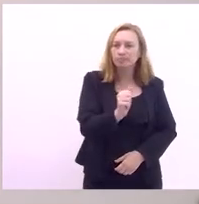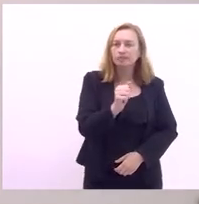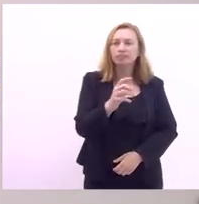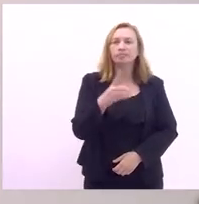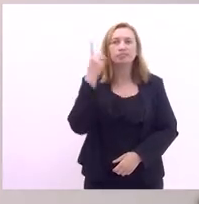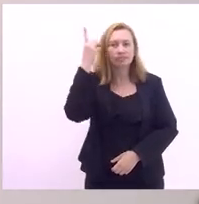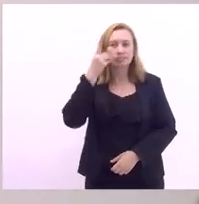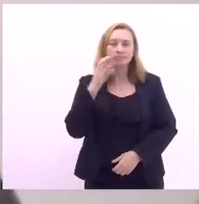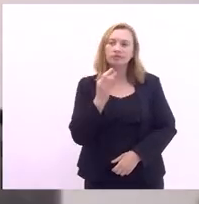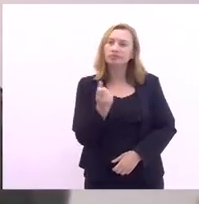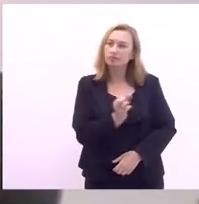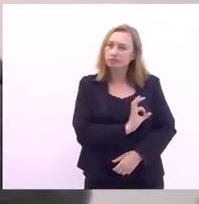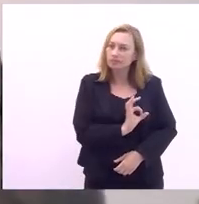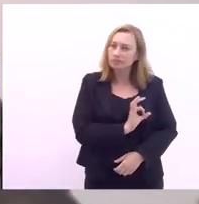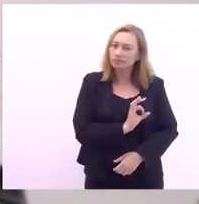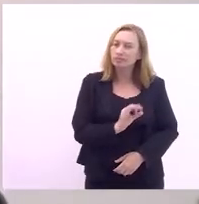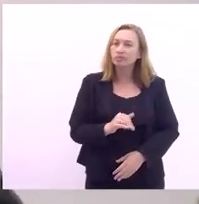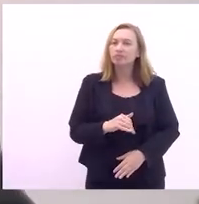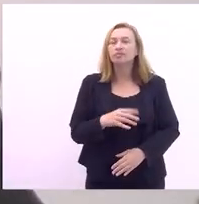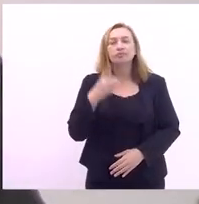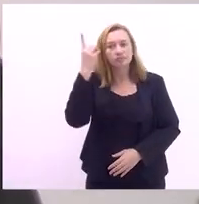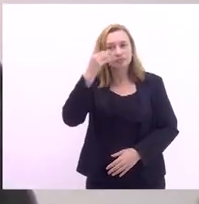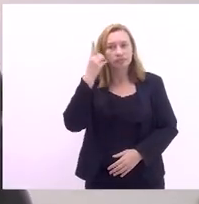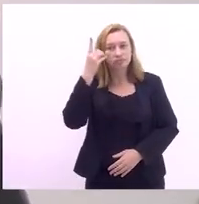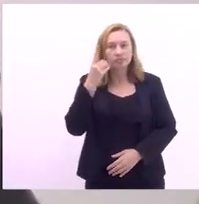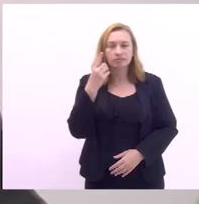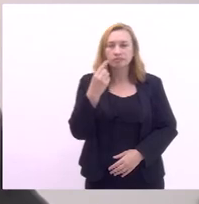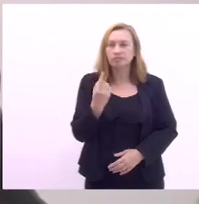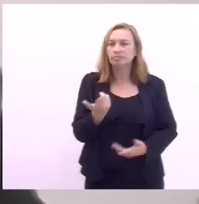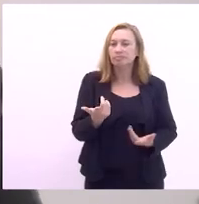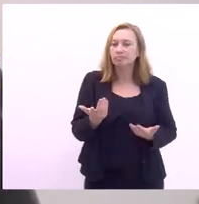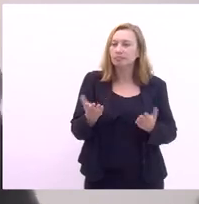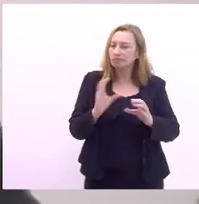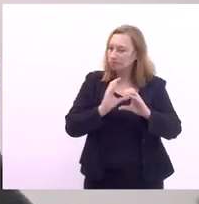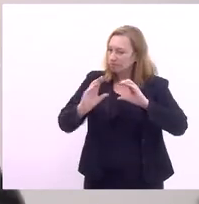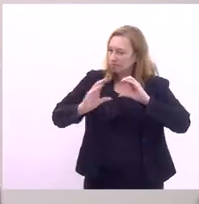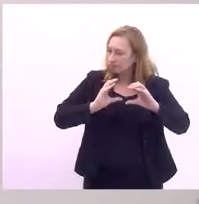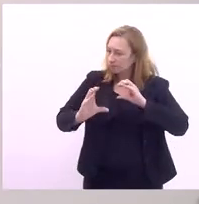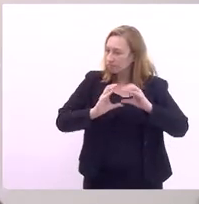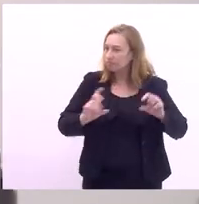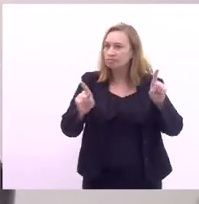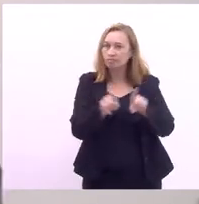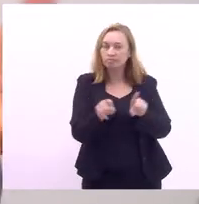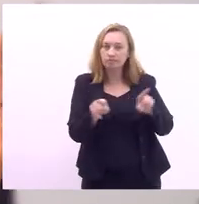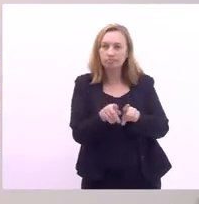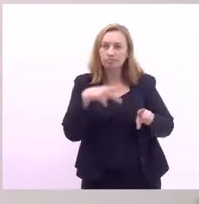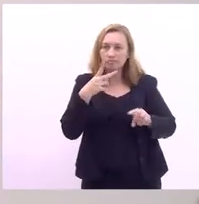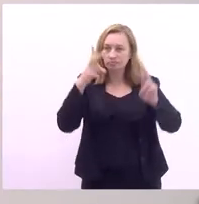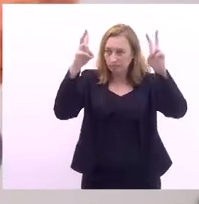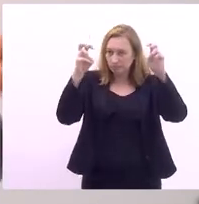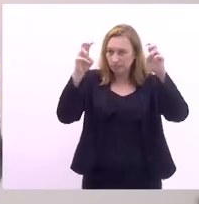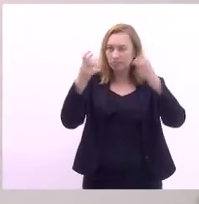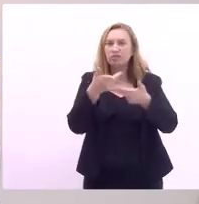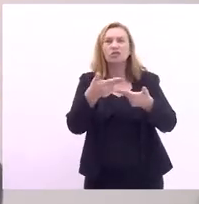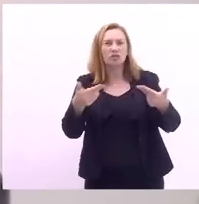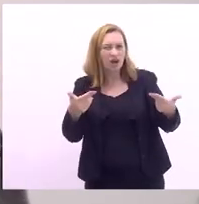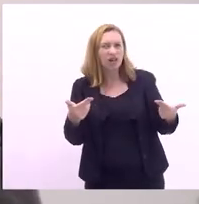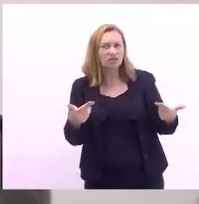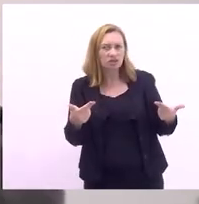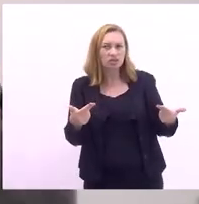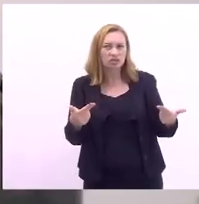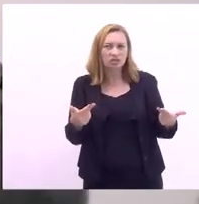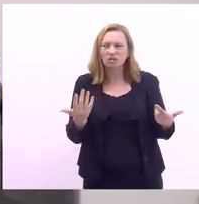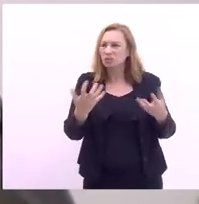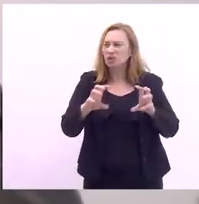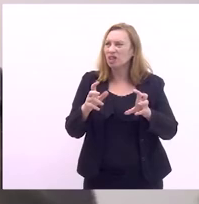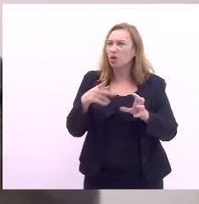Rocha, os deputados com os quais eu tenho tido uma interlocução também tratando dessa questão. São vários, né? São vários. Não quero